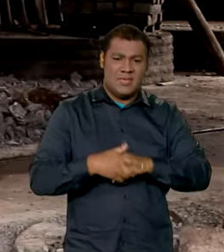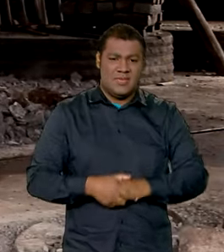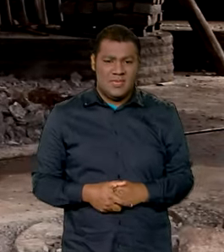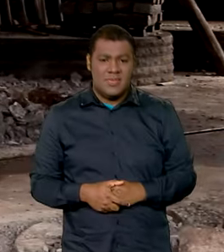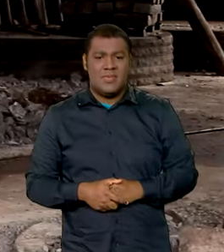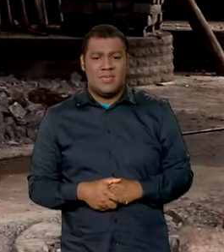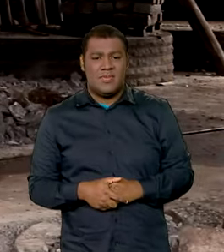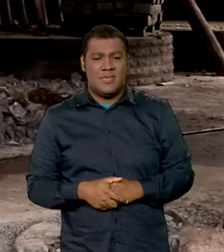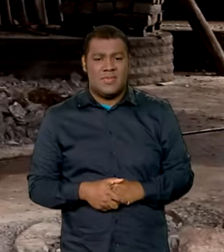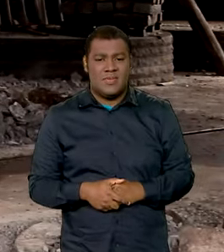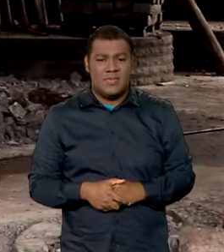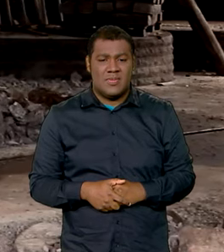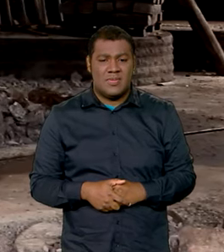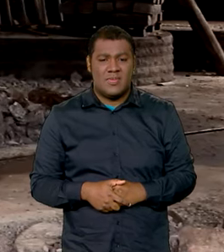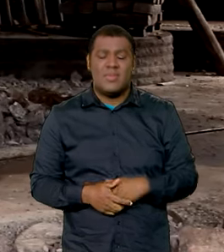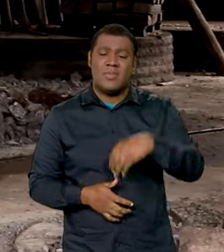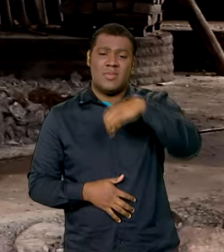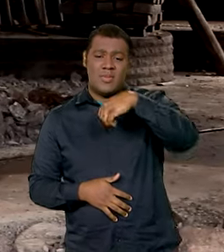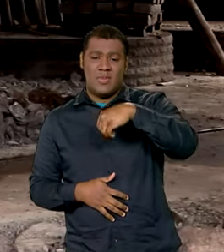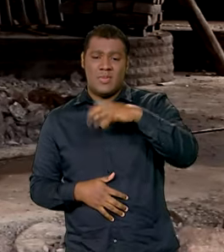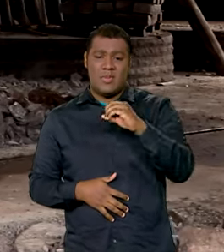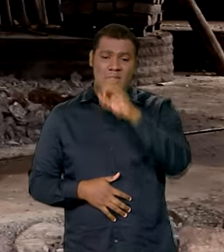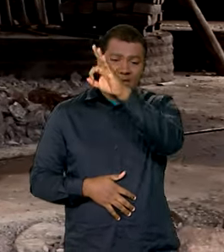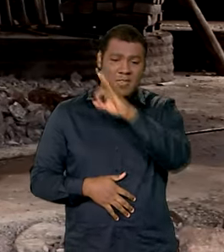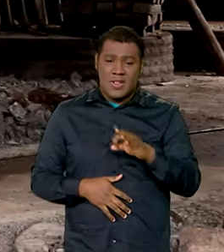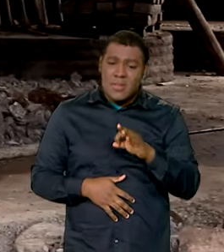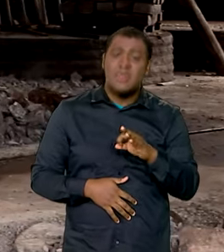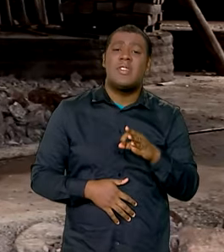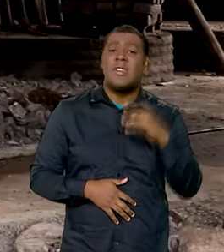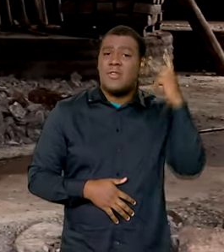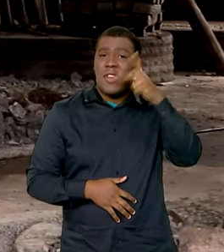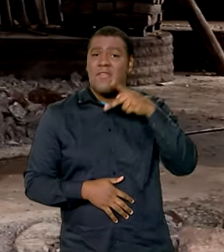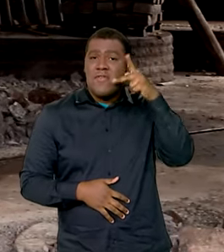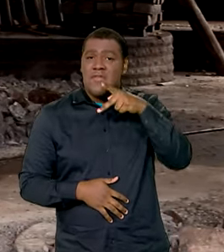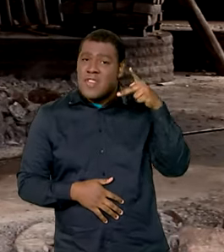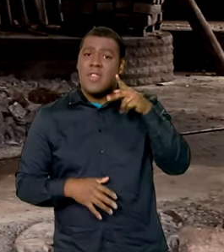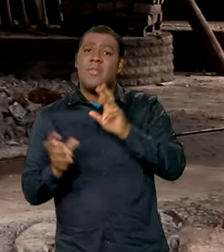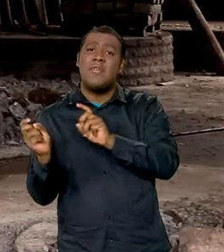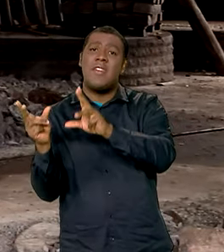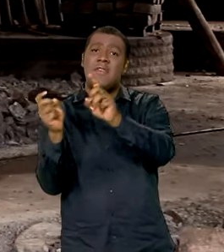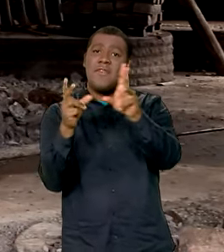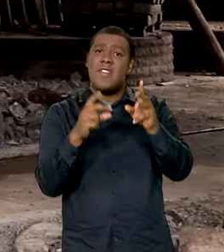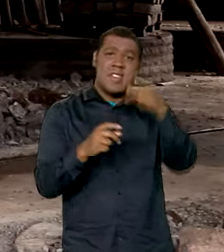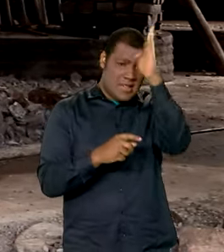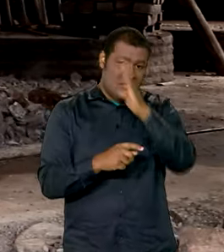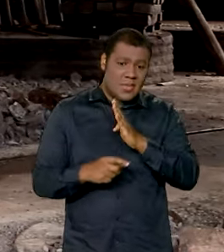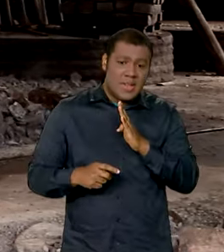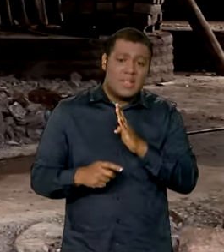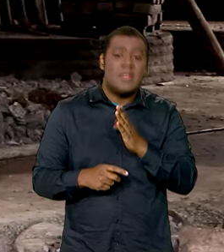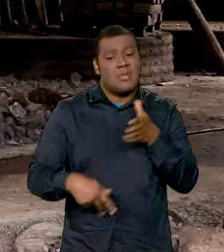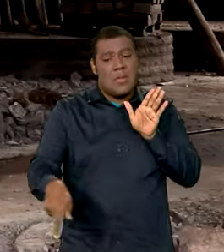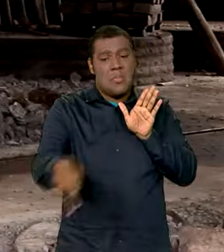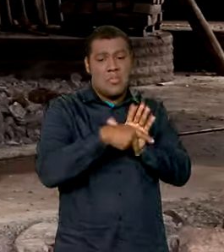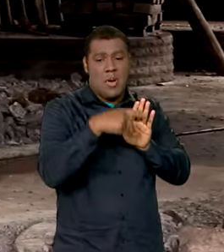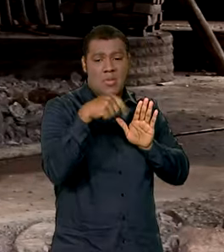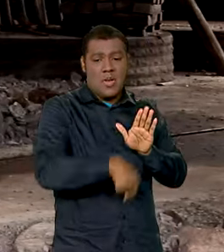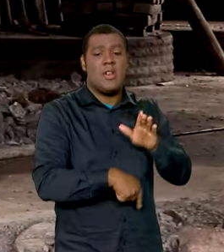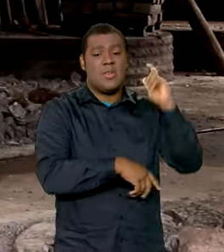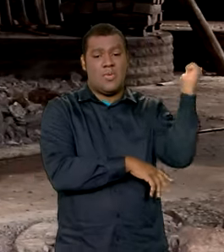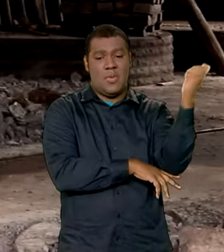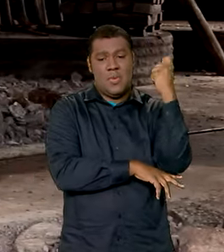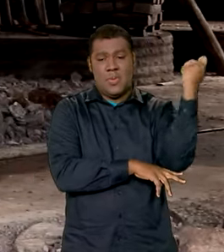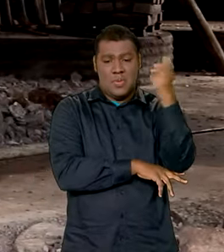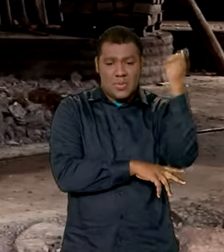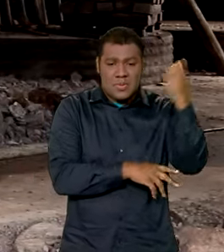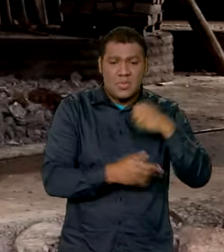nacionais, eu acredito que 80, 90% seja realmente aqui no Sul. Então, e a gente tendo a possibilidade de